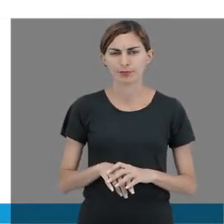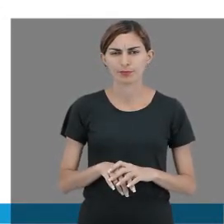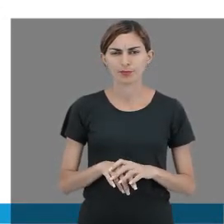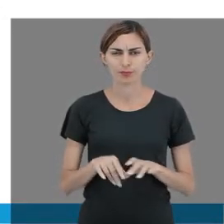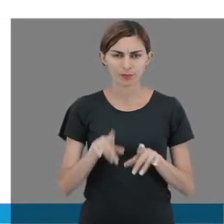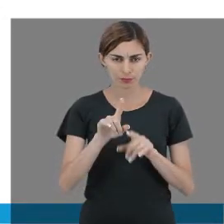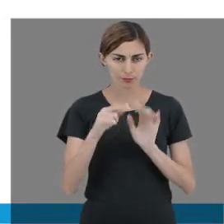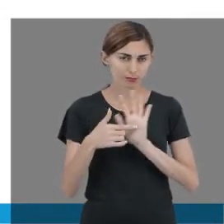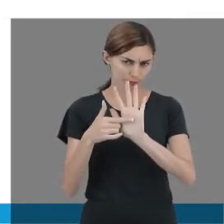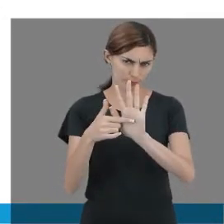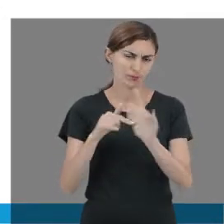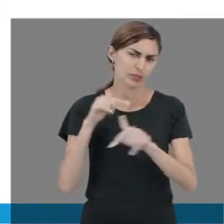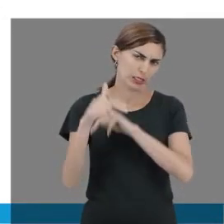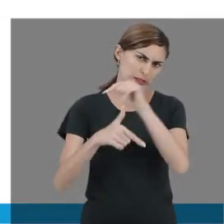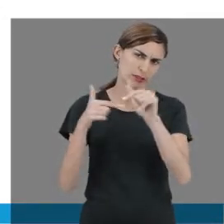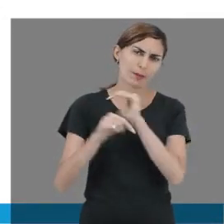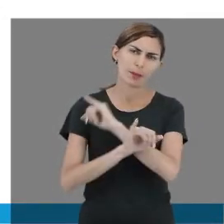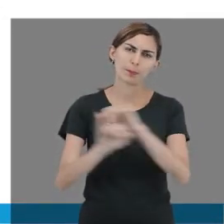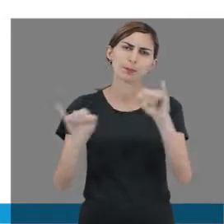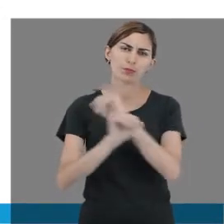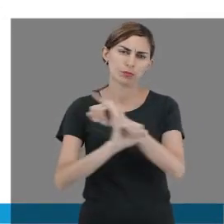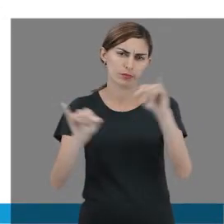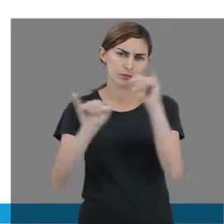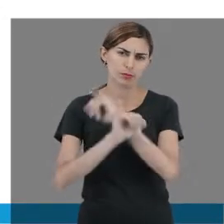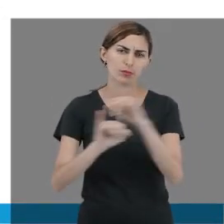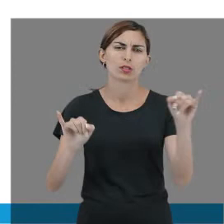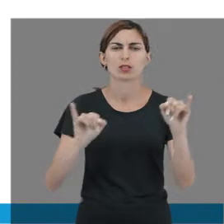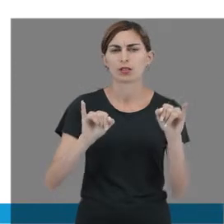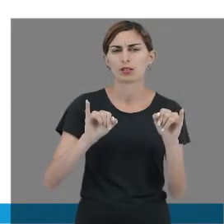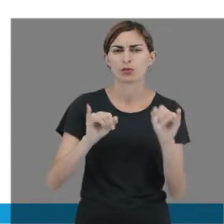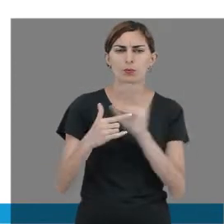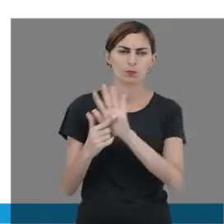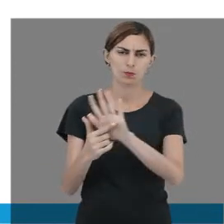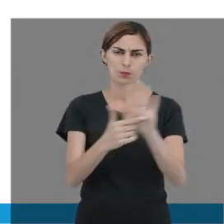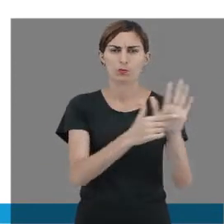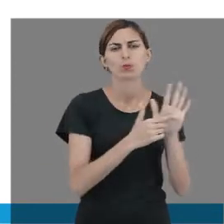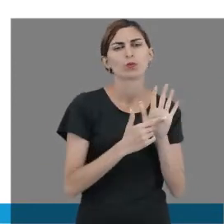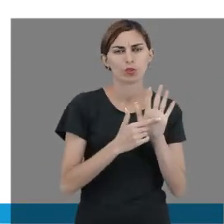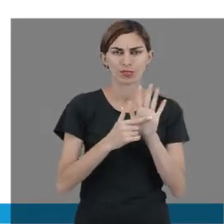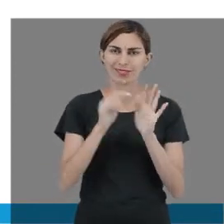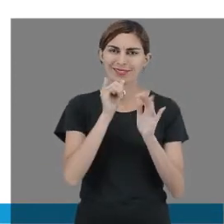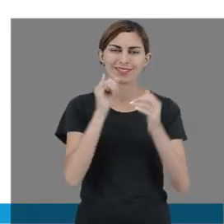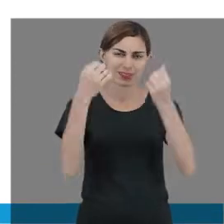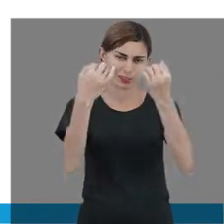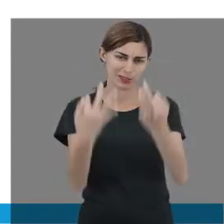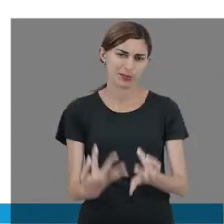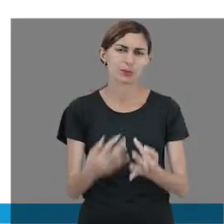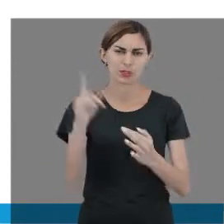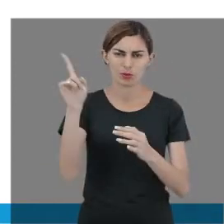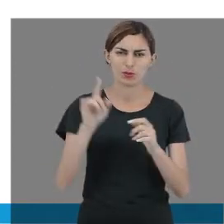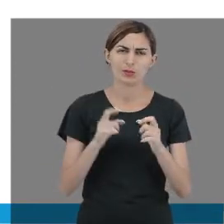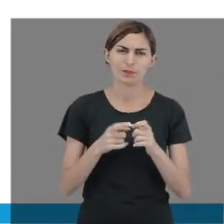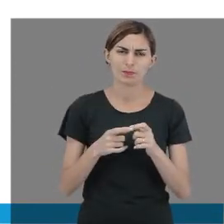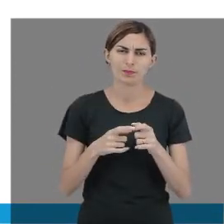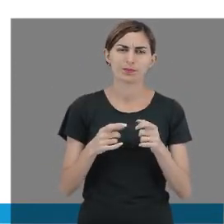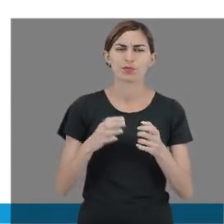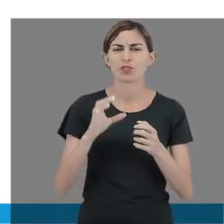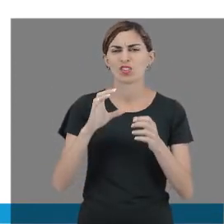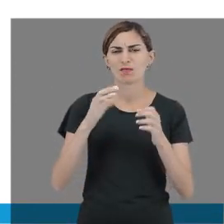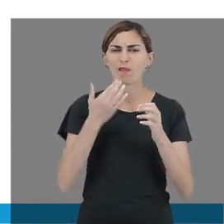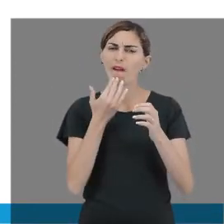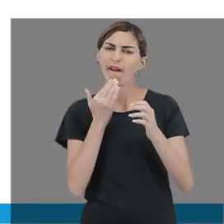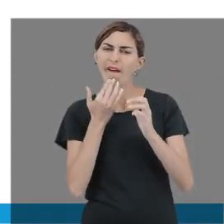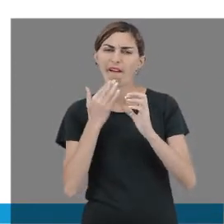Aqui foi o primeiro trabalho que foi publicado, anatomopatológico, mostrando exatamente aquilo que a gente já via na clínica, que é malformação, você vê um